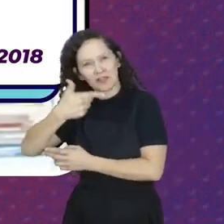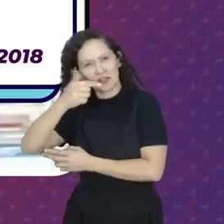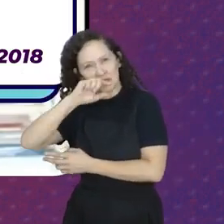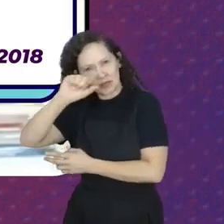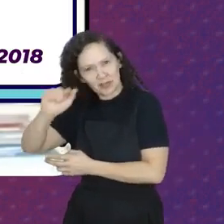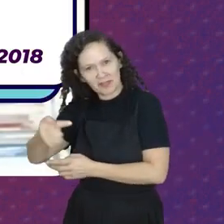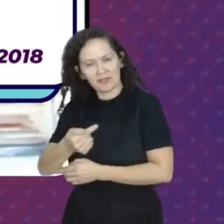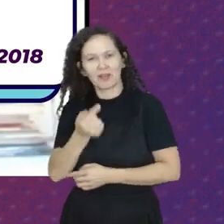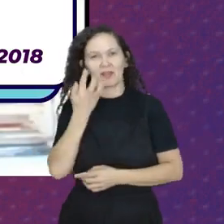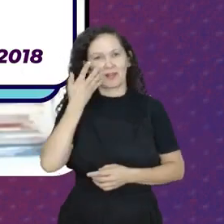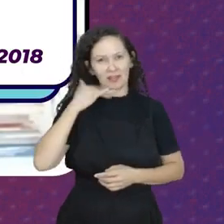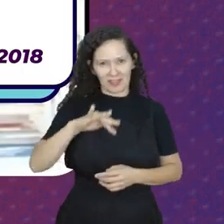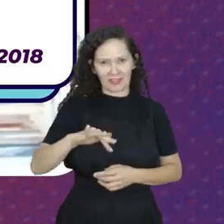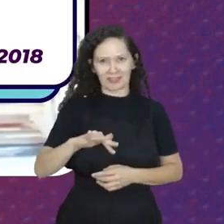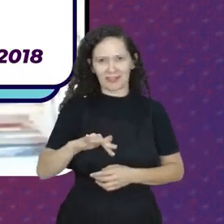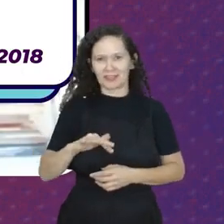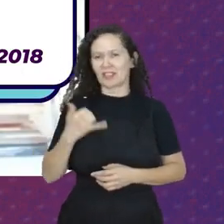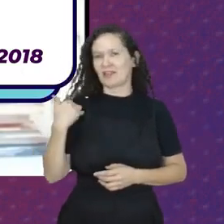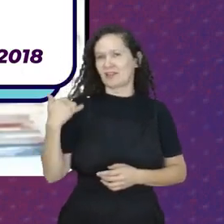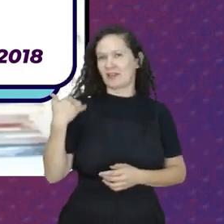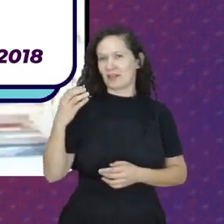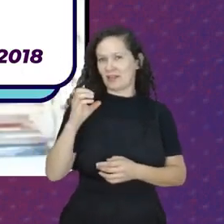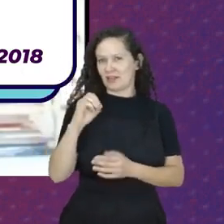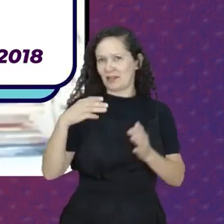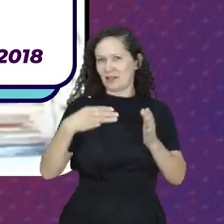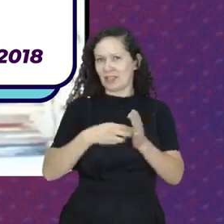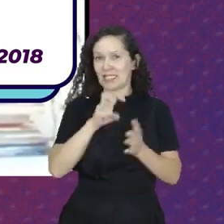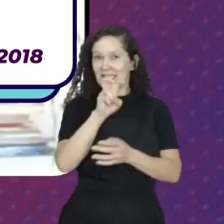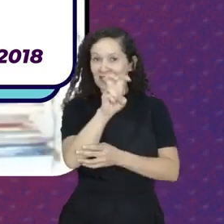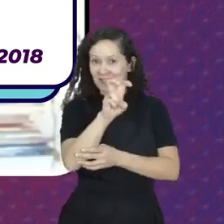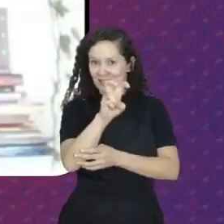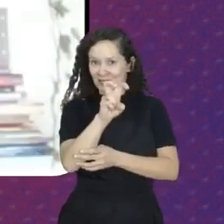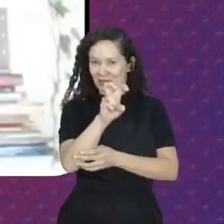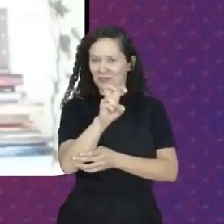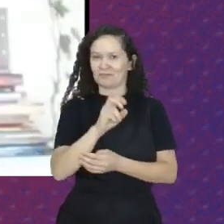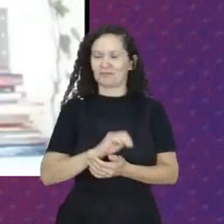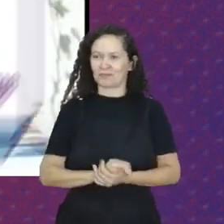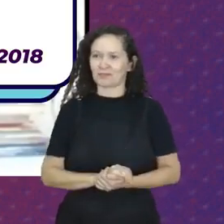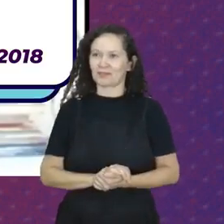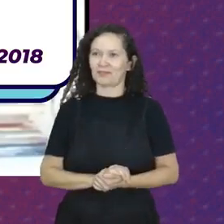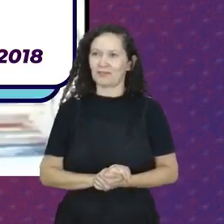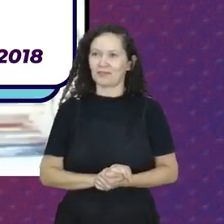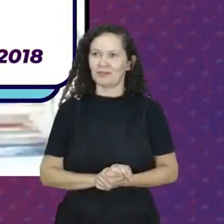15.522.000 crianças na faixa de 0 a 5 anos de idade.